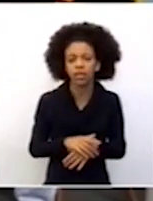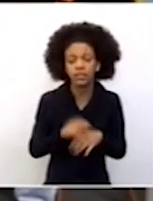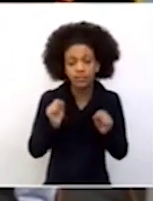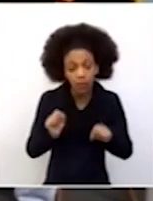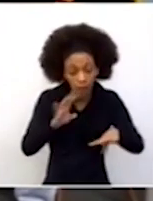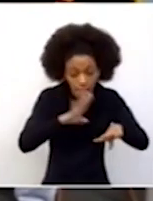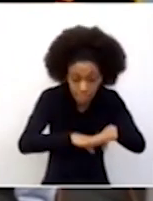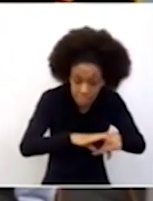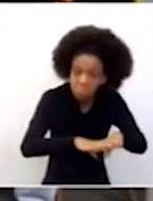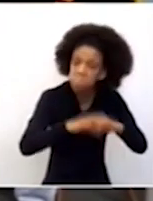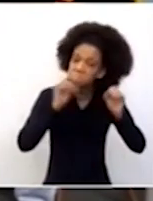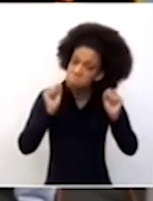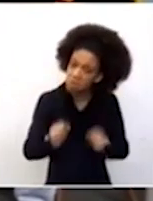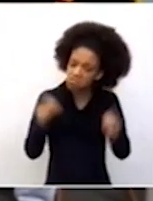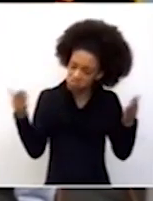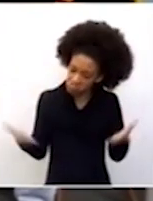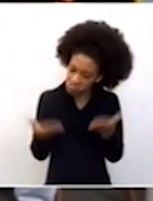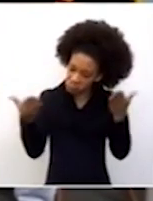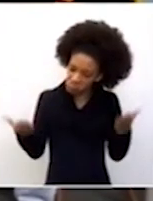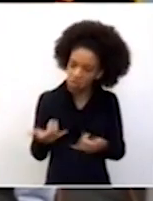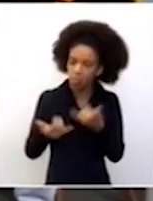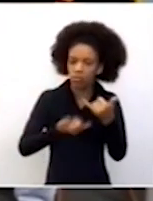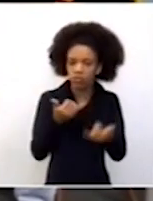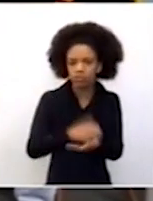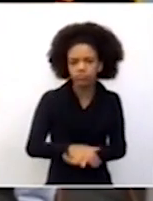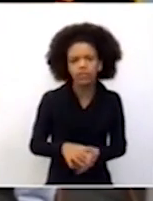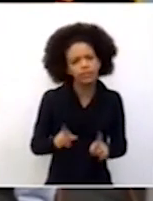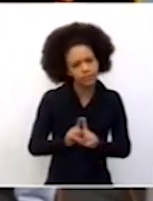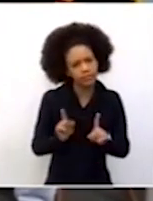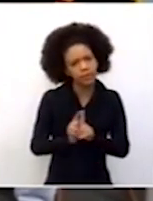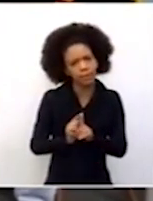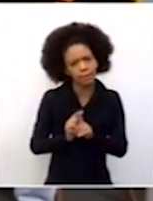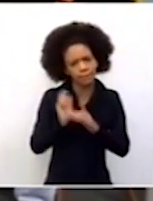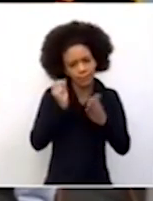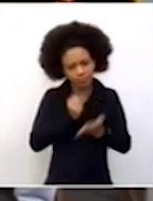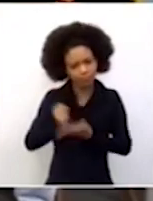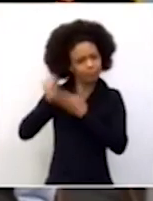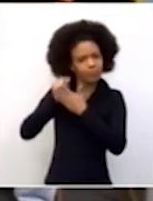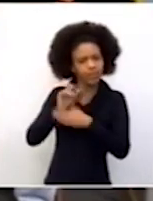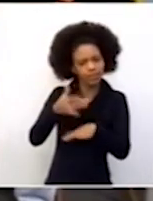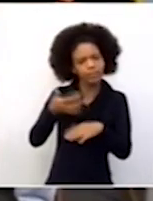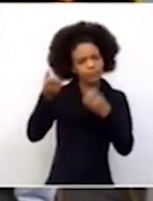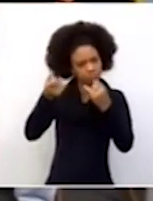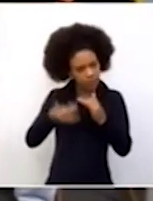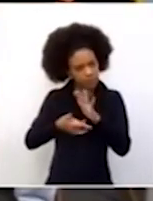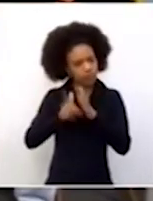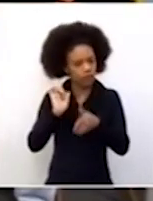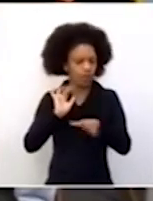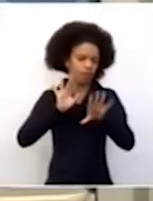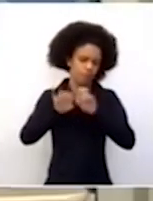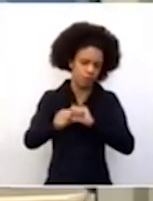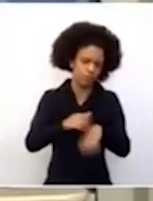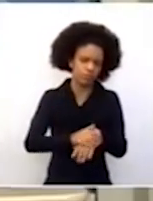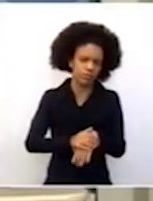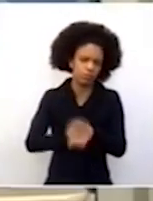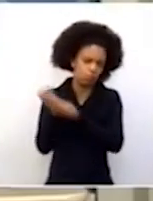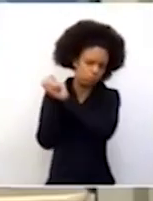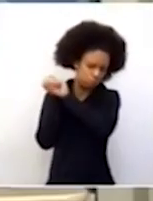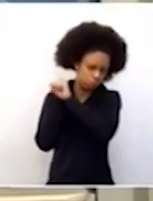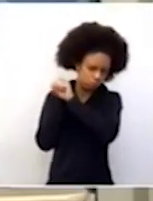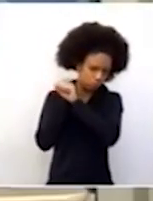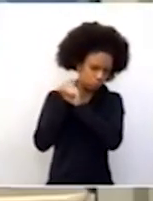aflorar nessas brincadeiras, né? E também é resgatar, né, que nem foi comentado, né, durante essa TPC, resgate histórico